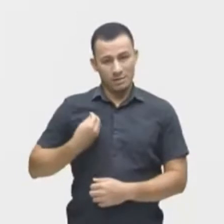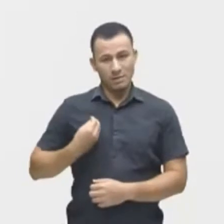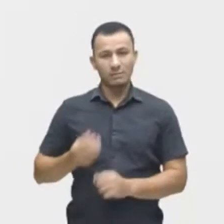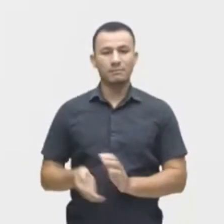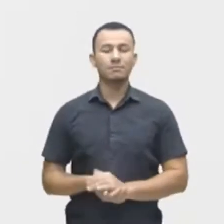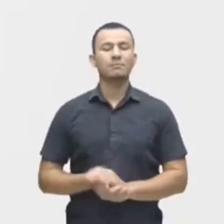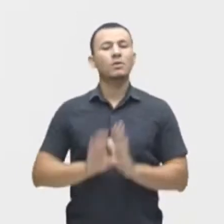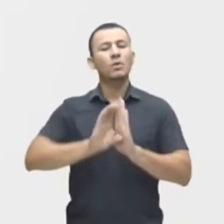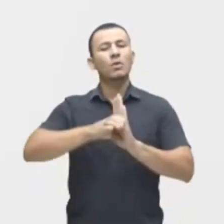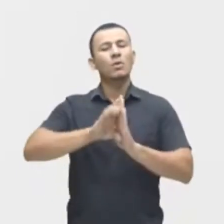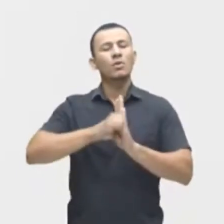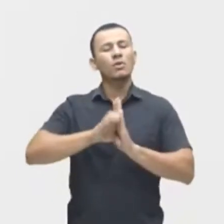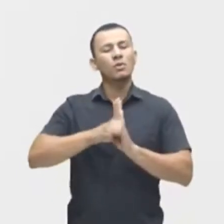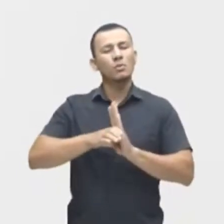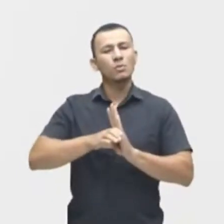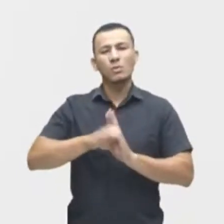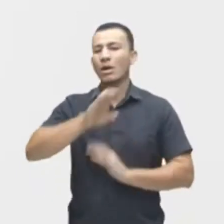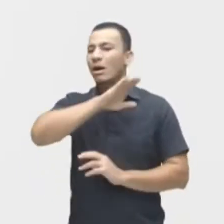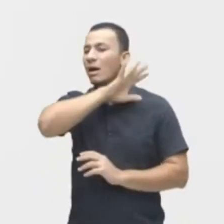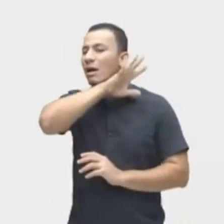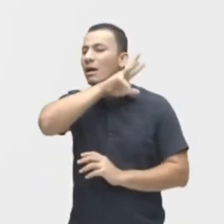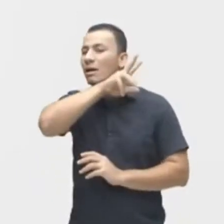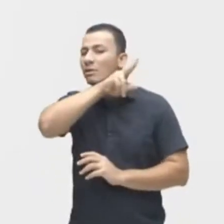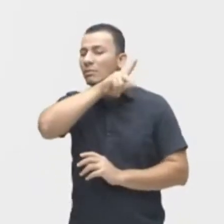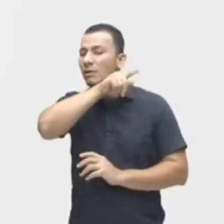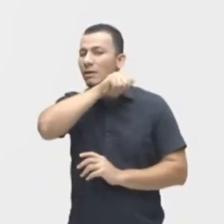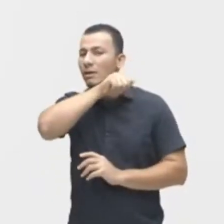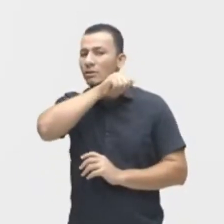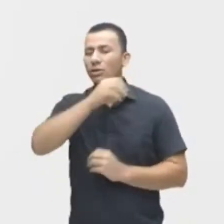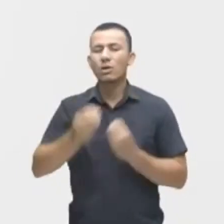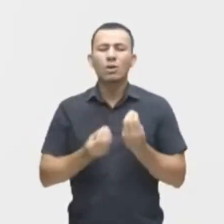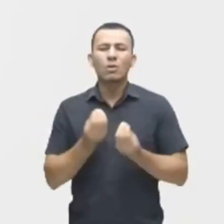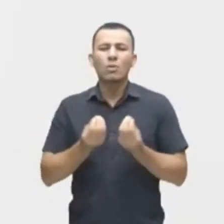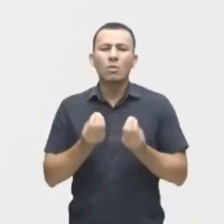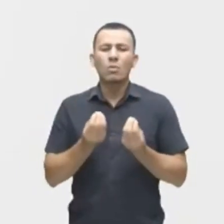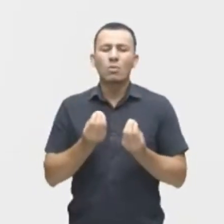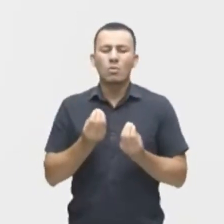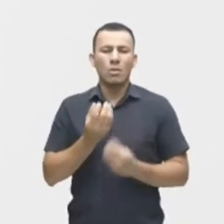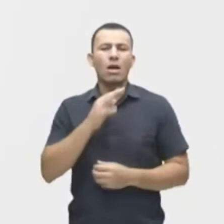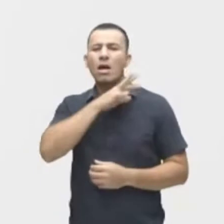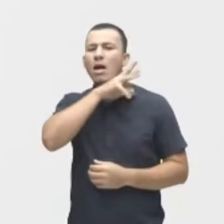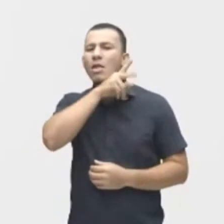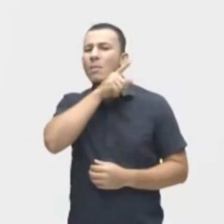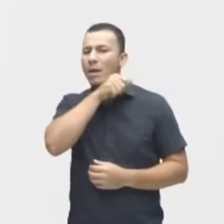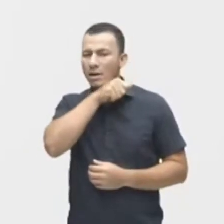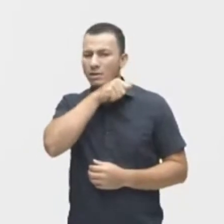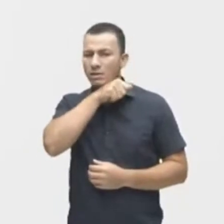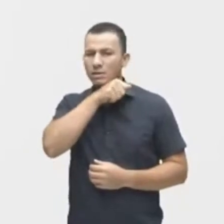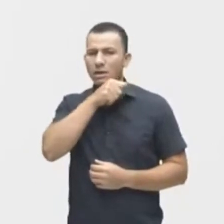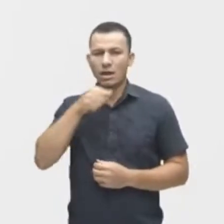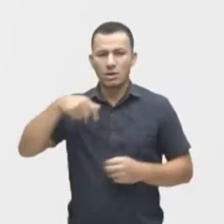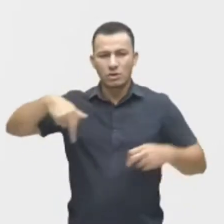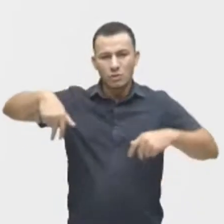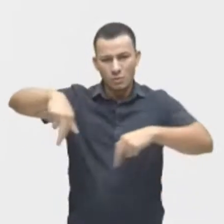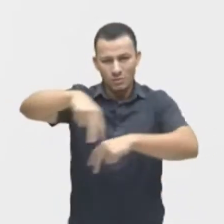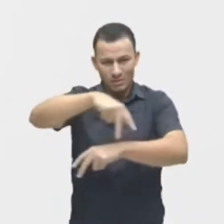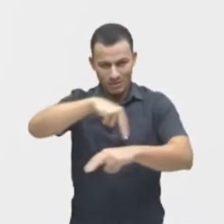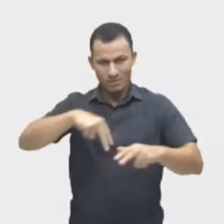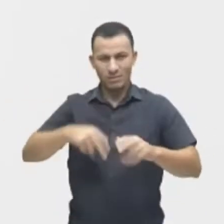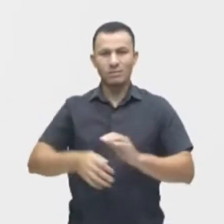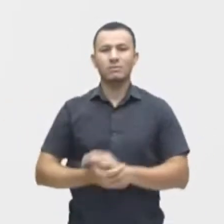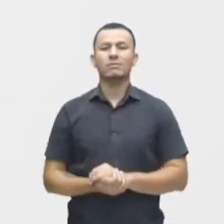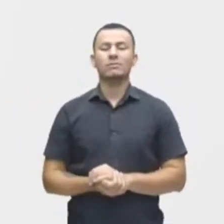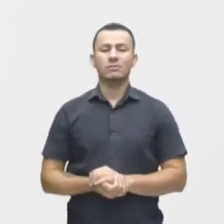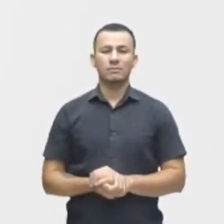animais e circulação. Vamos estudar a circulação dos animais. A